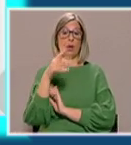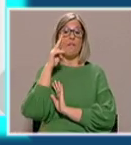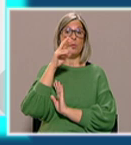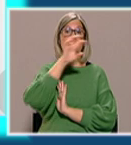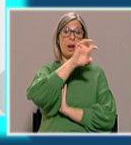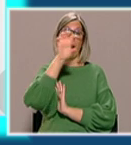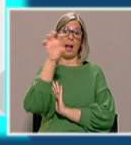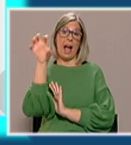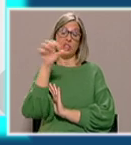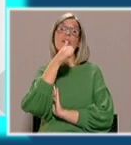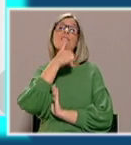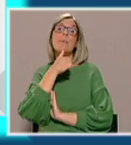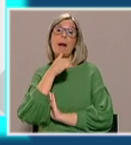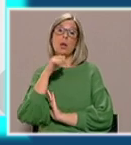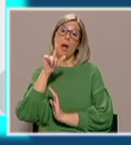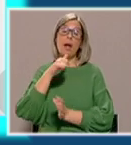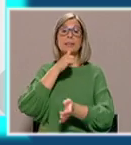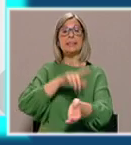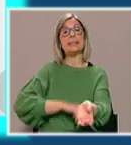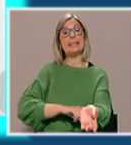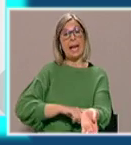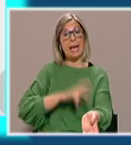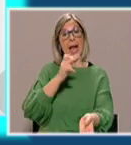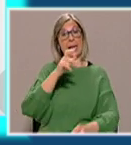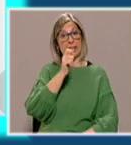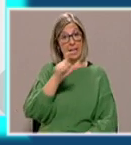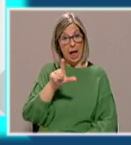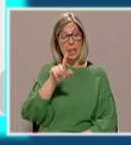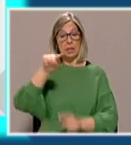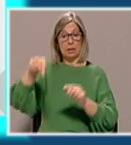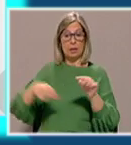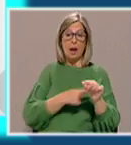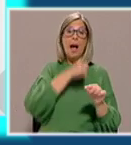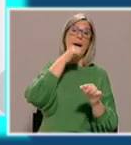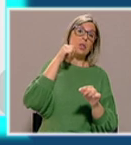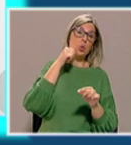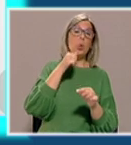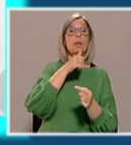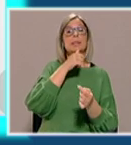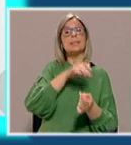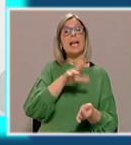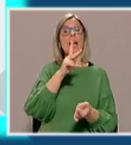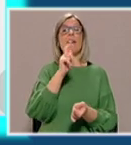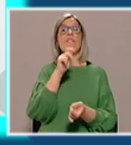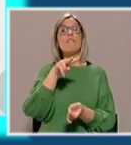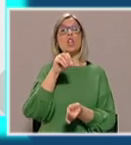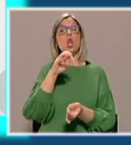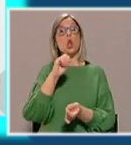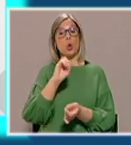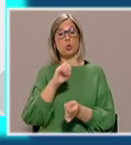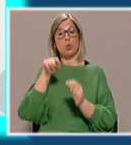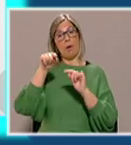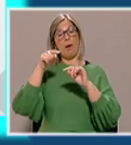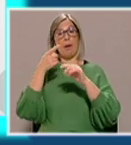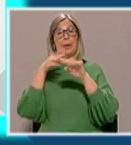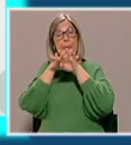vermelho vamos ter sangue arterial e nas caixinhas azul sangue venoso, sendo que aqui na parte dos capilares há aqui então estas